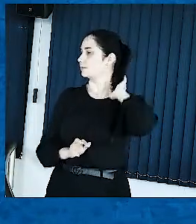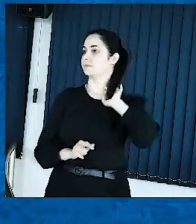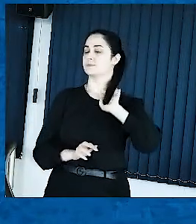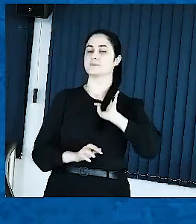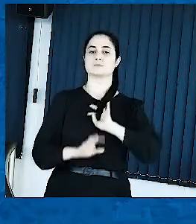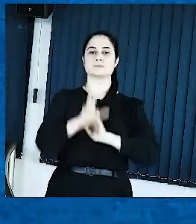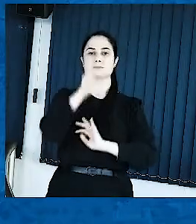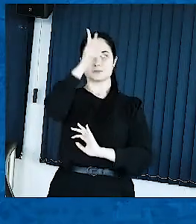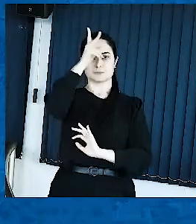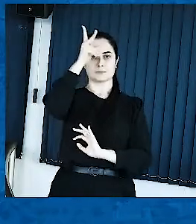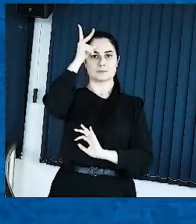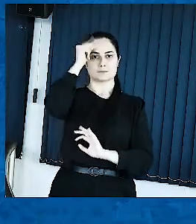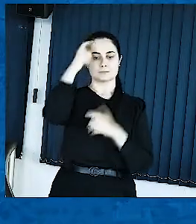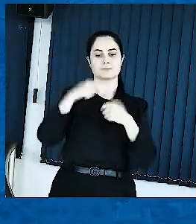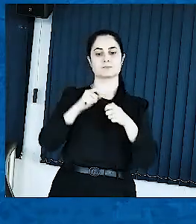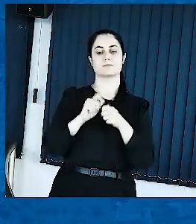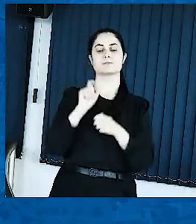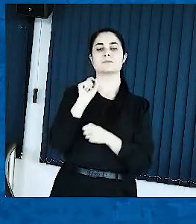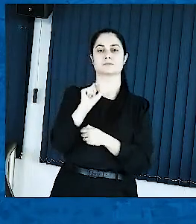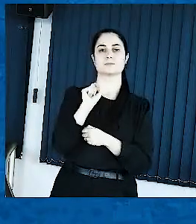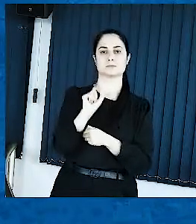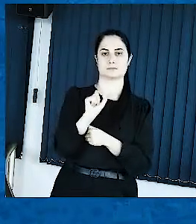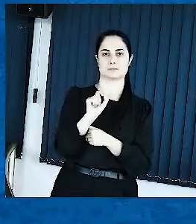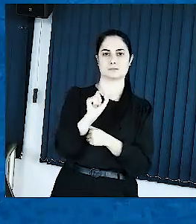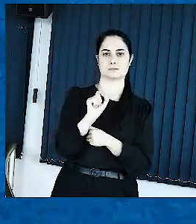O que o município pode implementar?